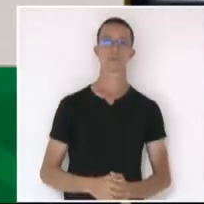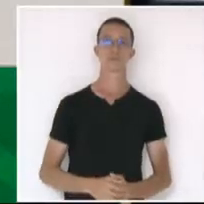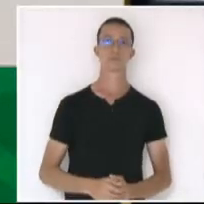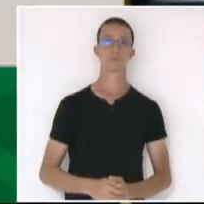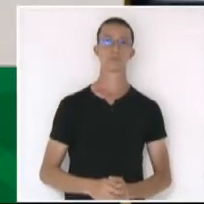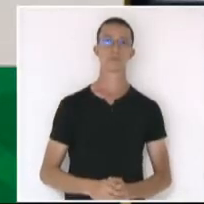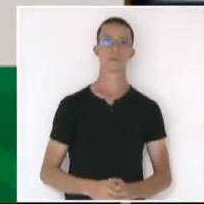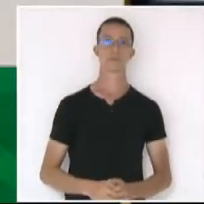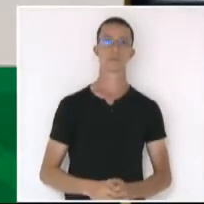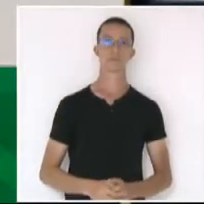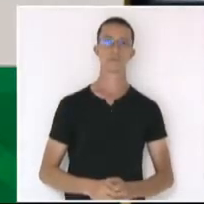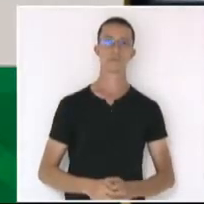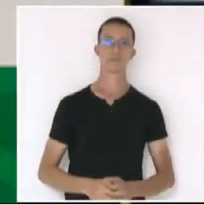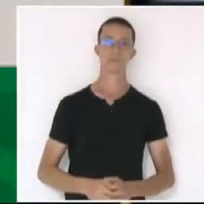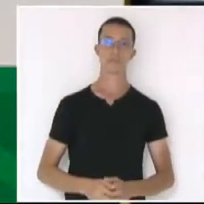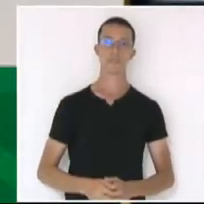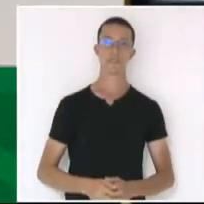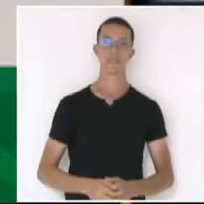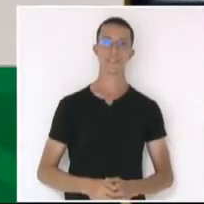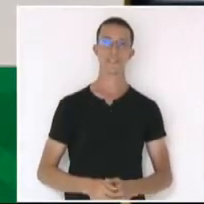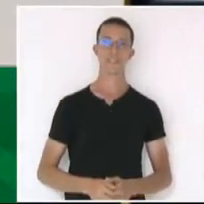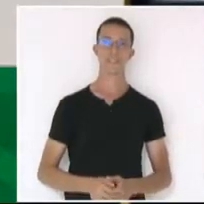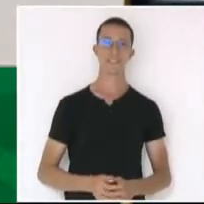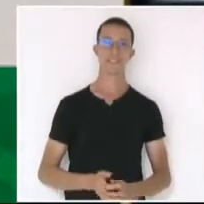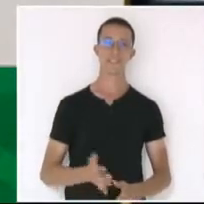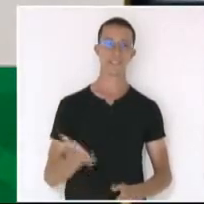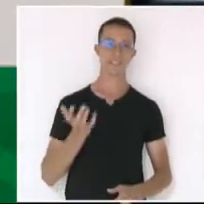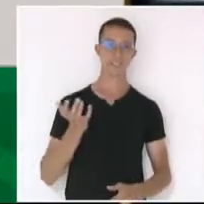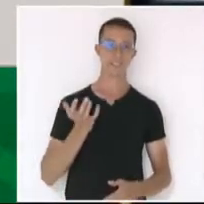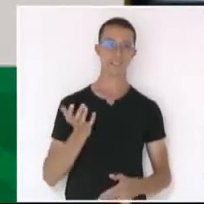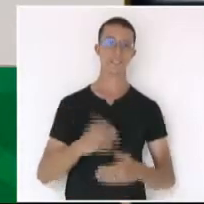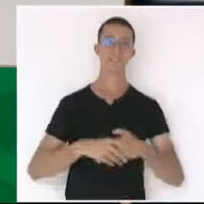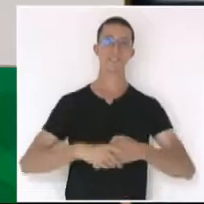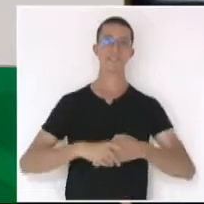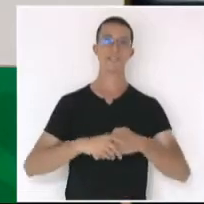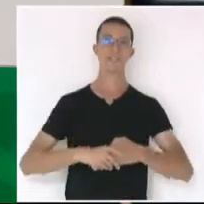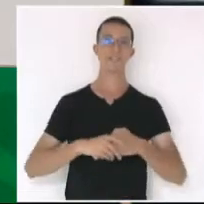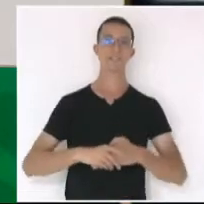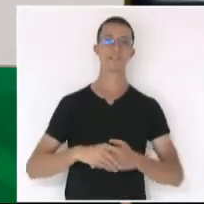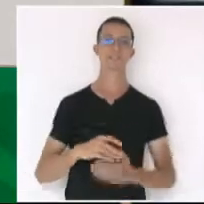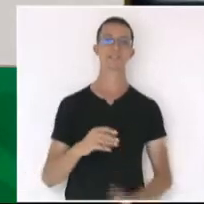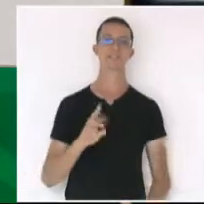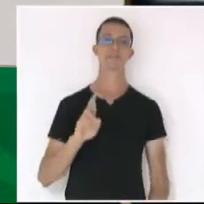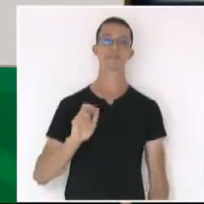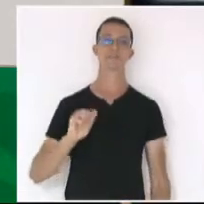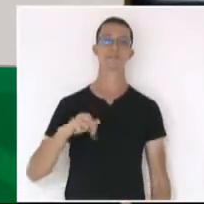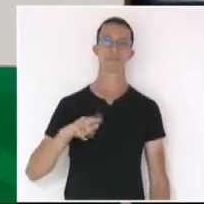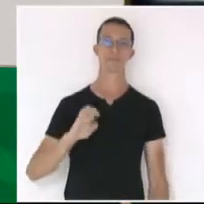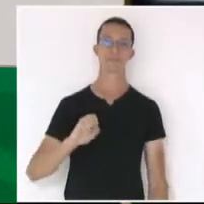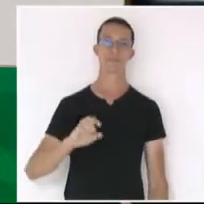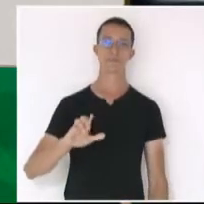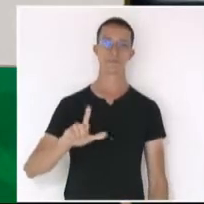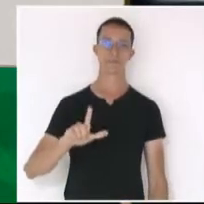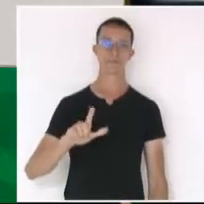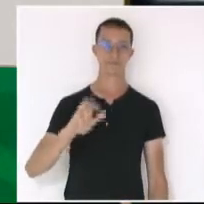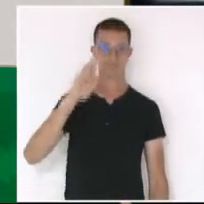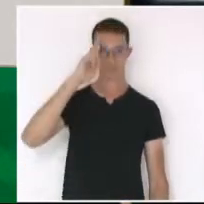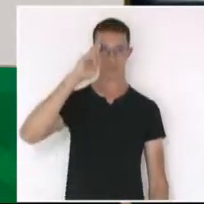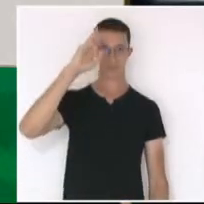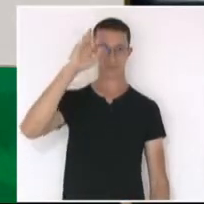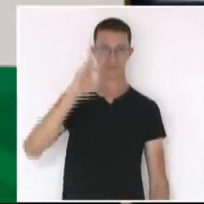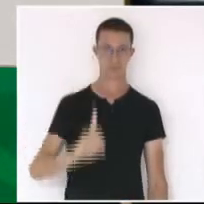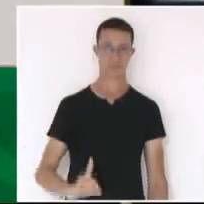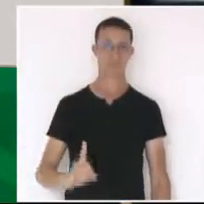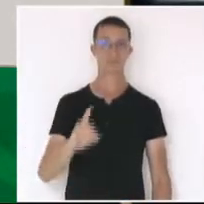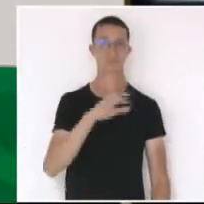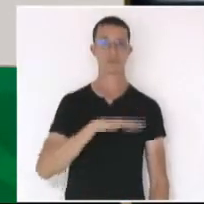complementar a doutora Raquel Bittencourt que é a diretora-geral da Vigilância Sanitária do